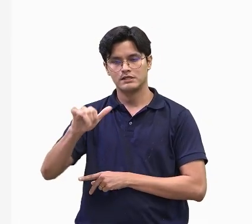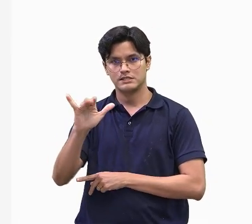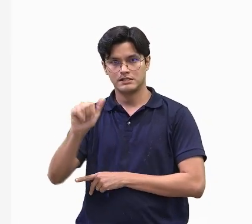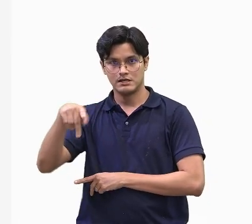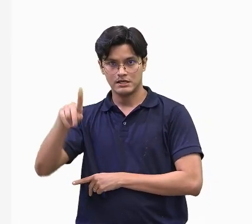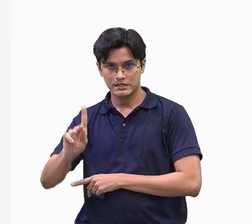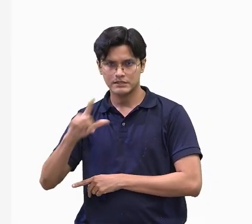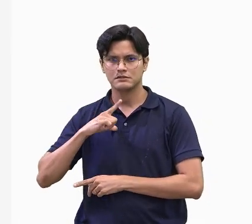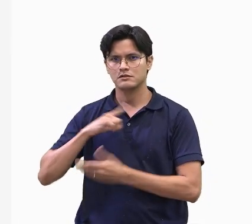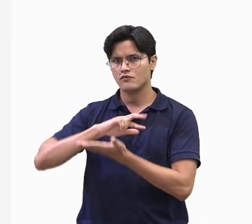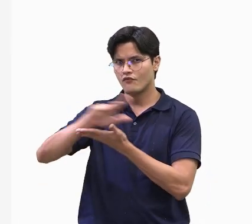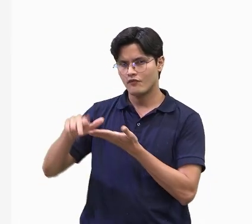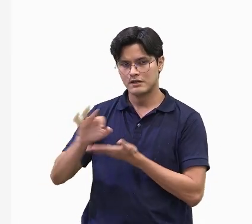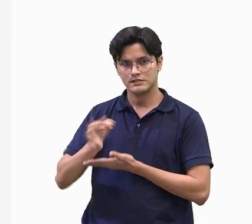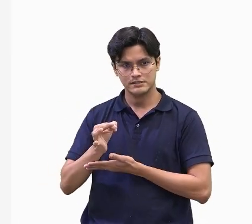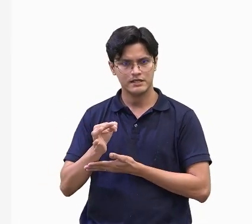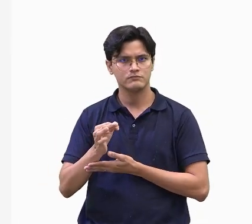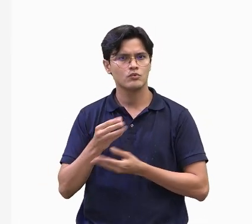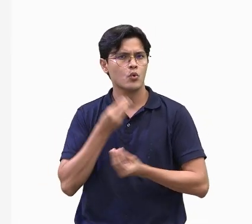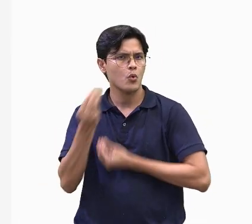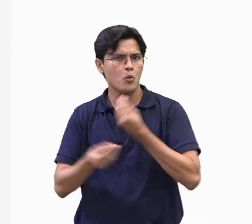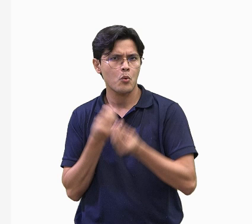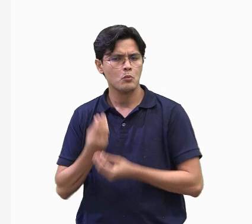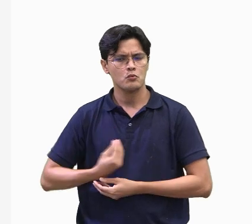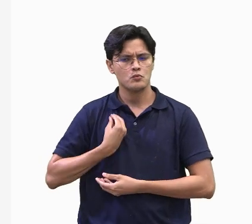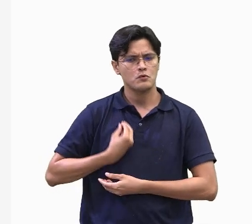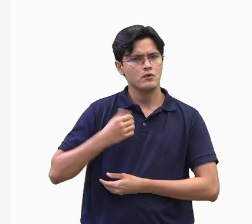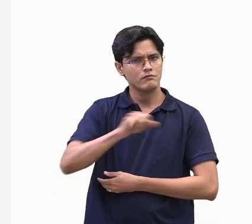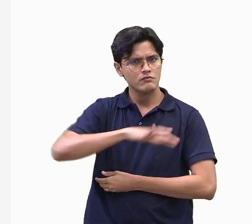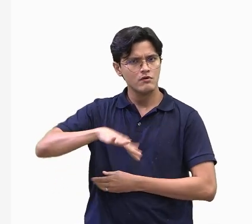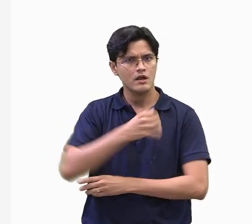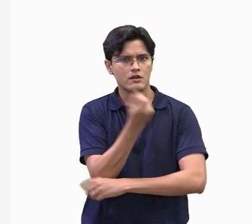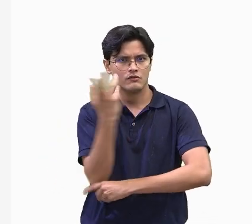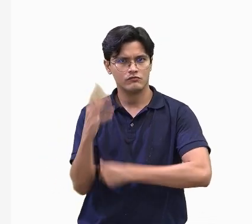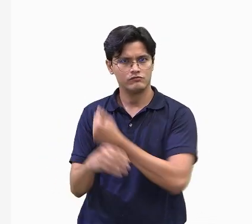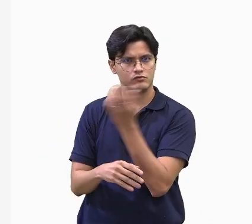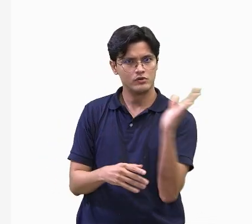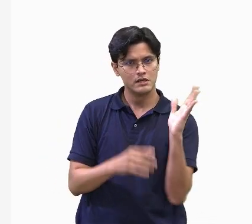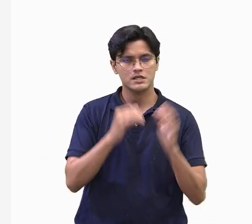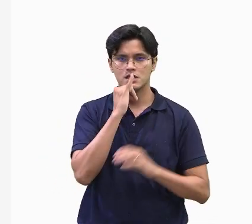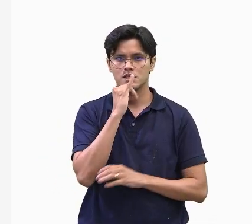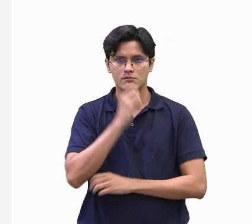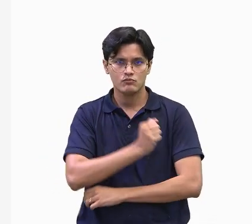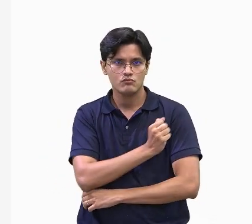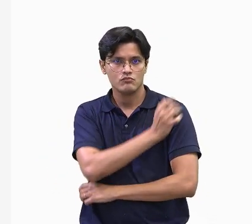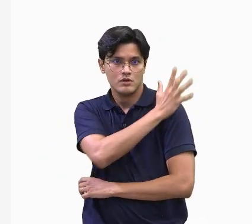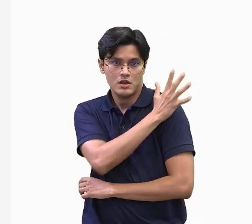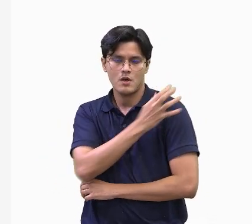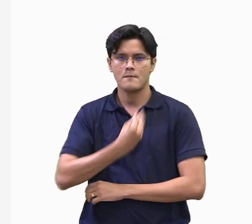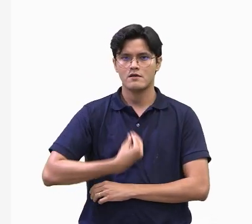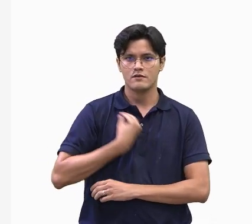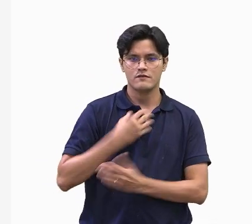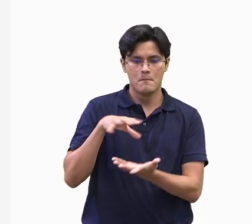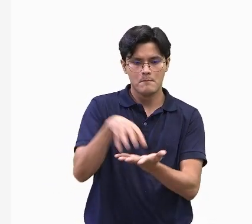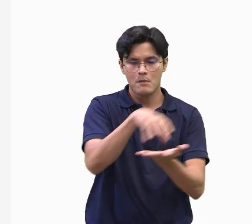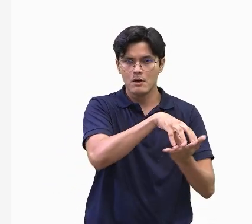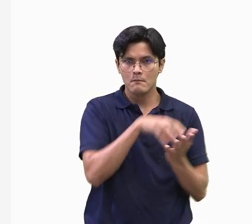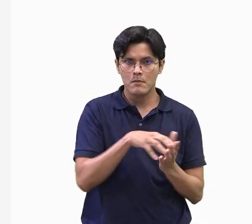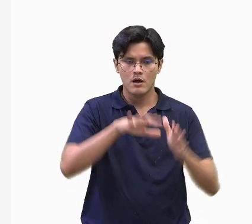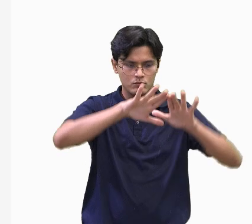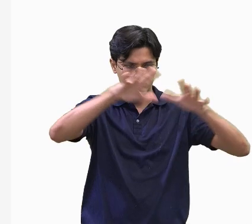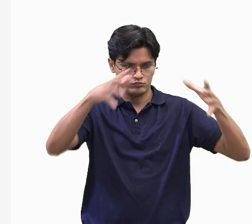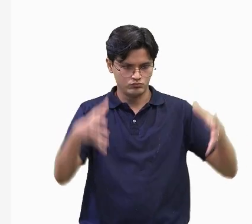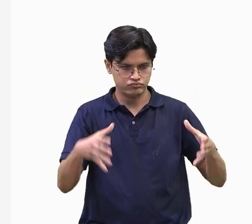floresta? Os Yanomamis vão viver em malocas grandes, como eu falei para vocês, circulares. Então eles possuem tribos muito